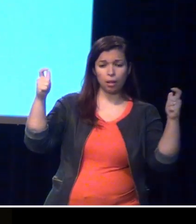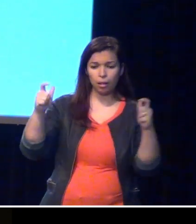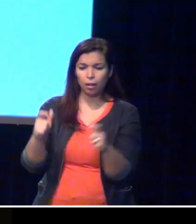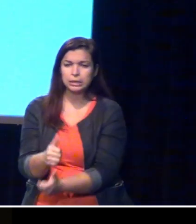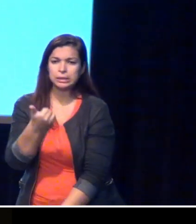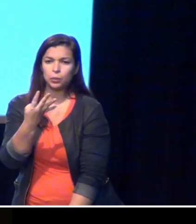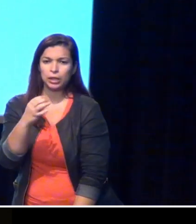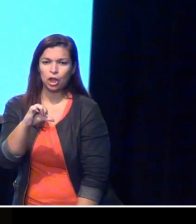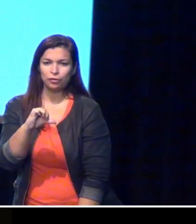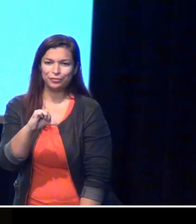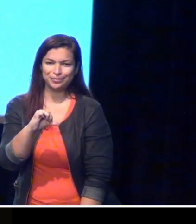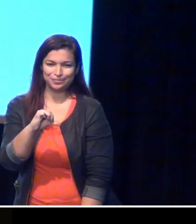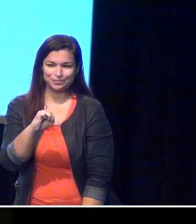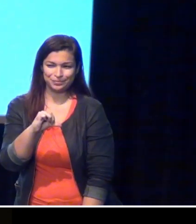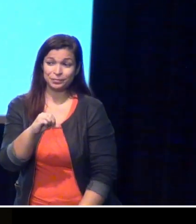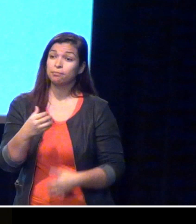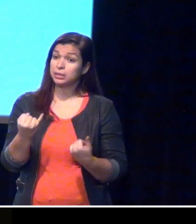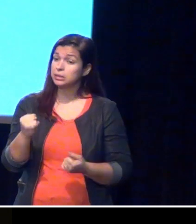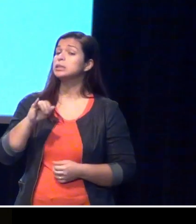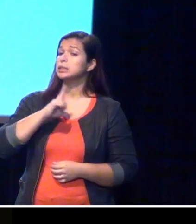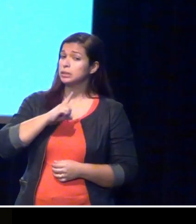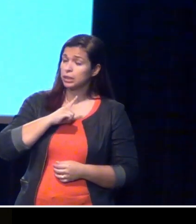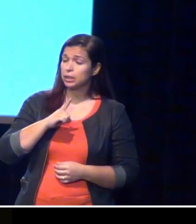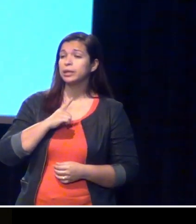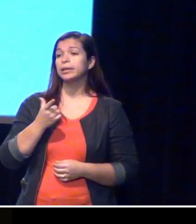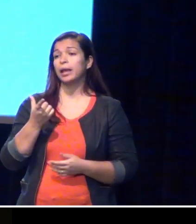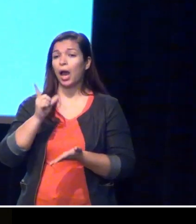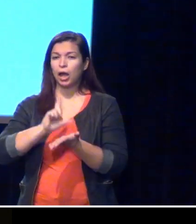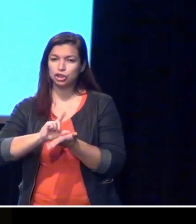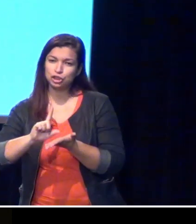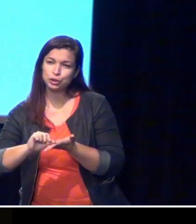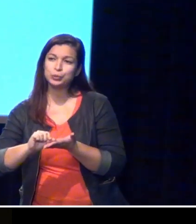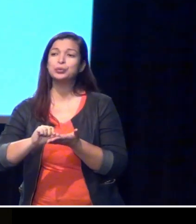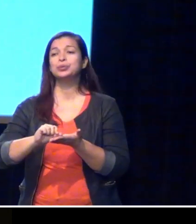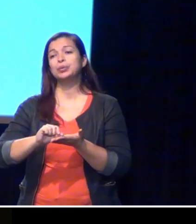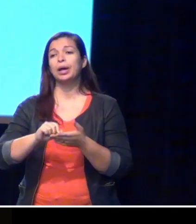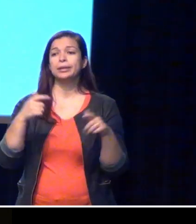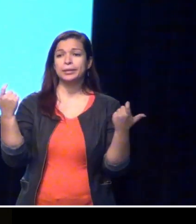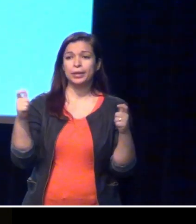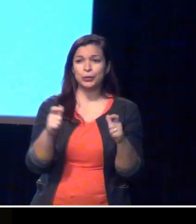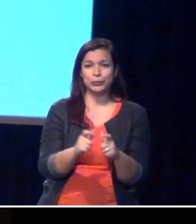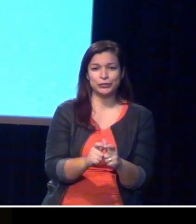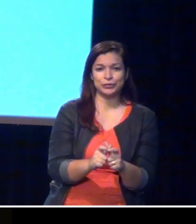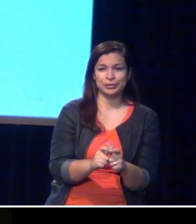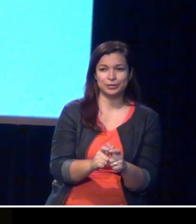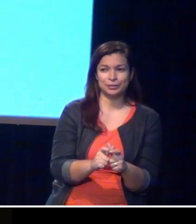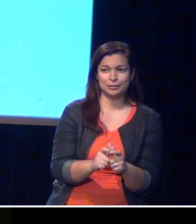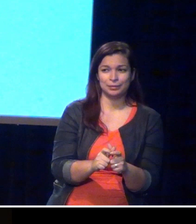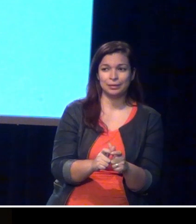coloca num formato mais amigável, né, que é o artigo, ele é mais reduzido, ele